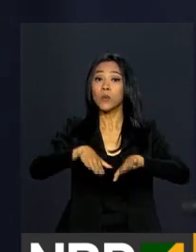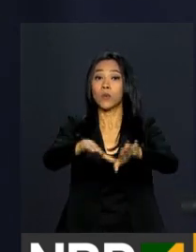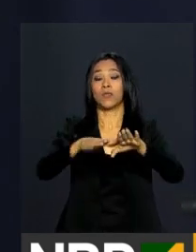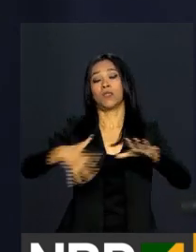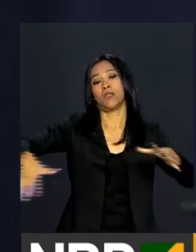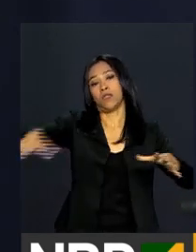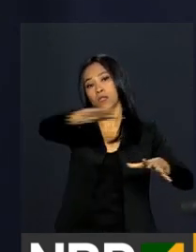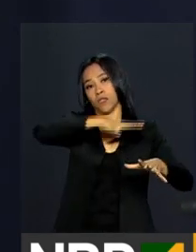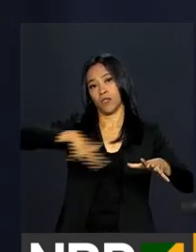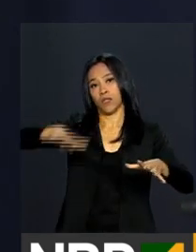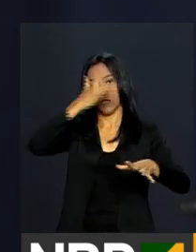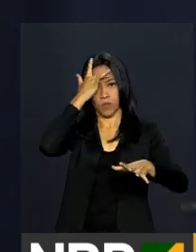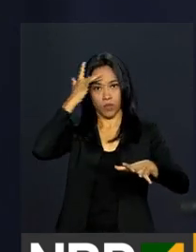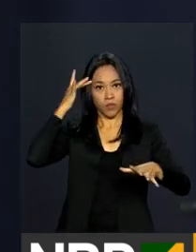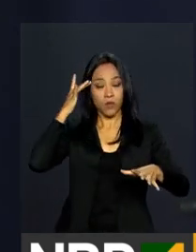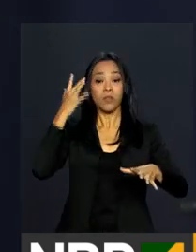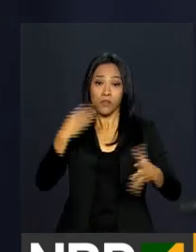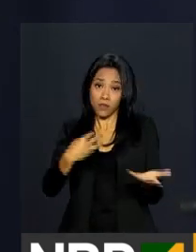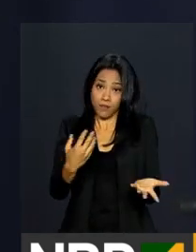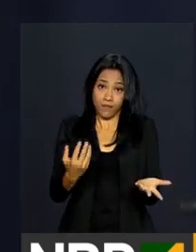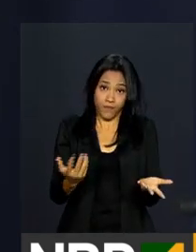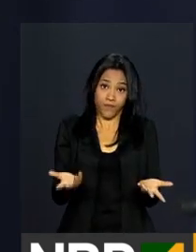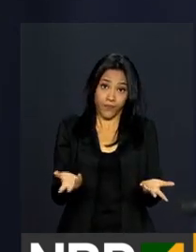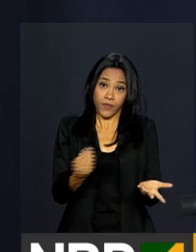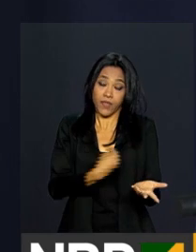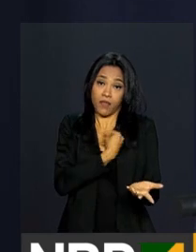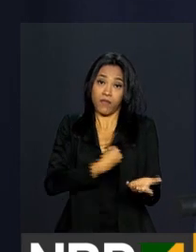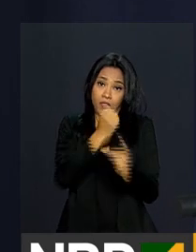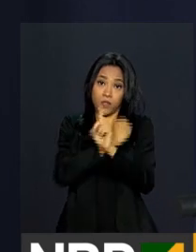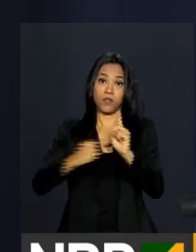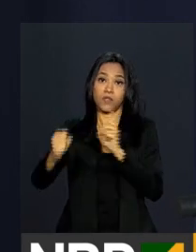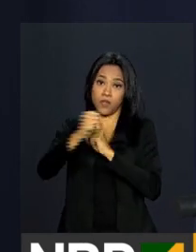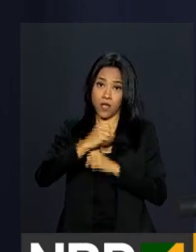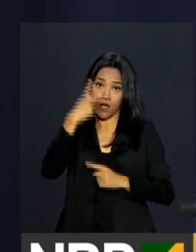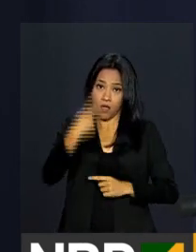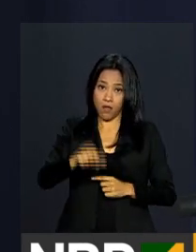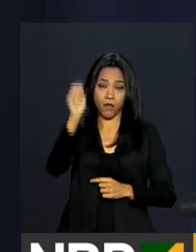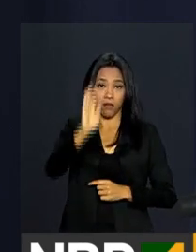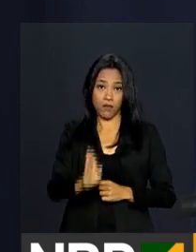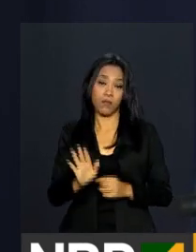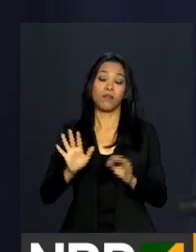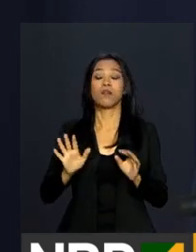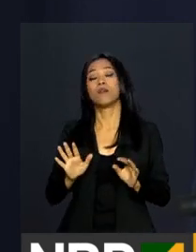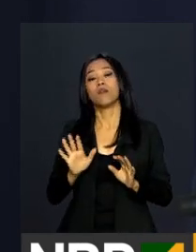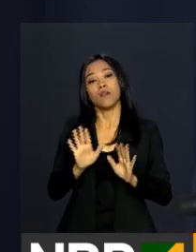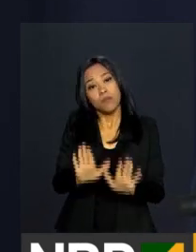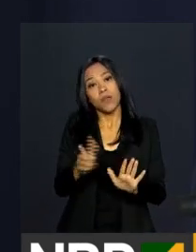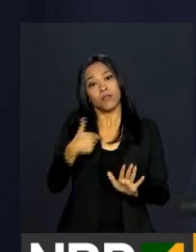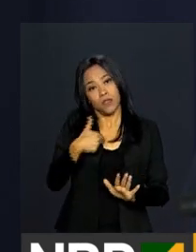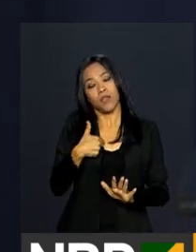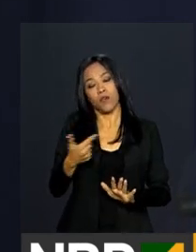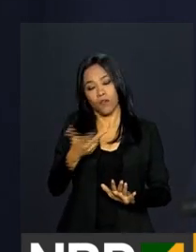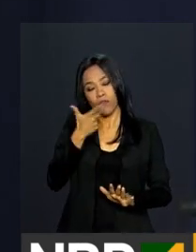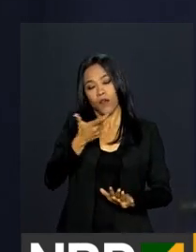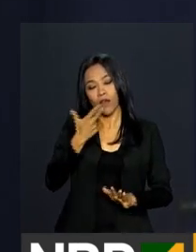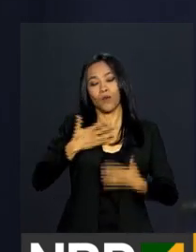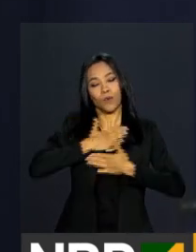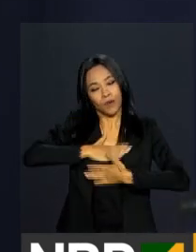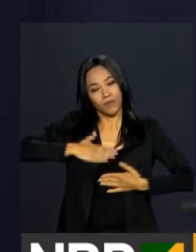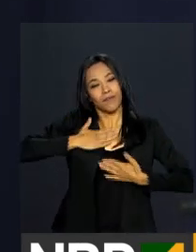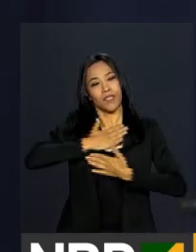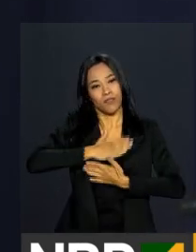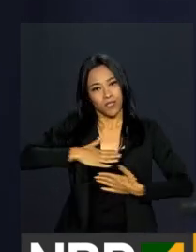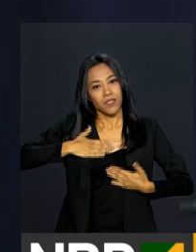pessoas na vida social brasileira. Mas eu falo com muita satisfação, e por isso,